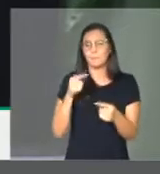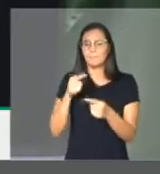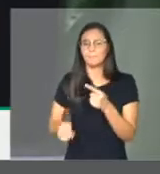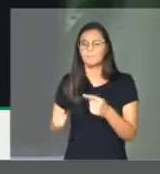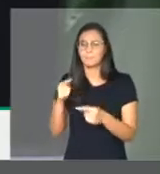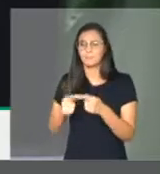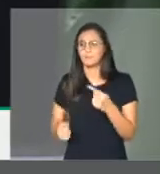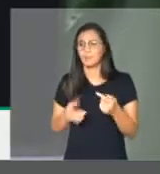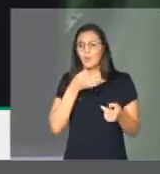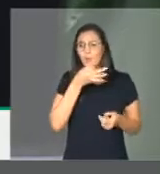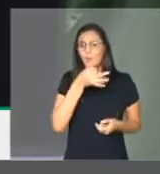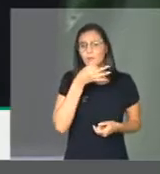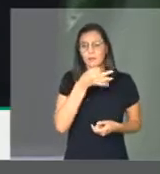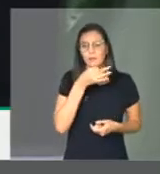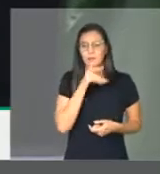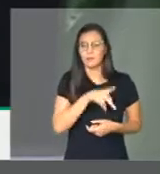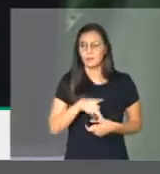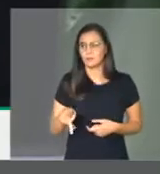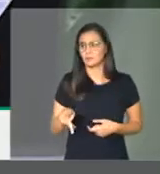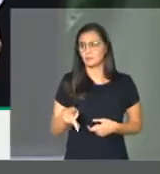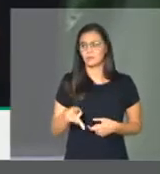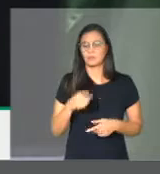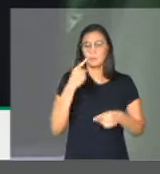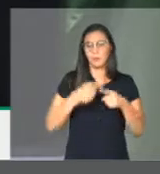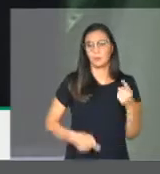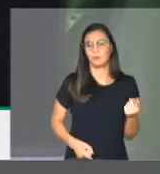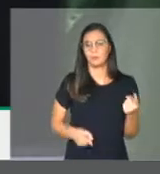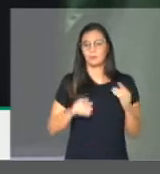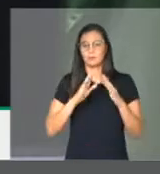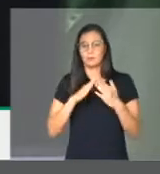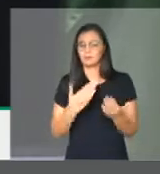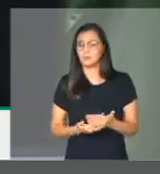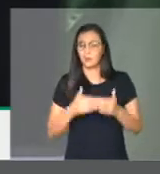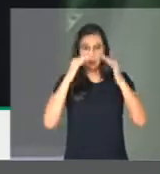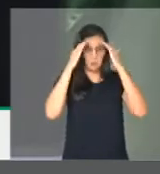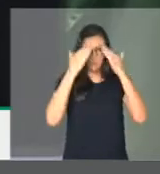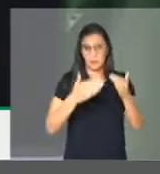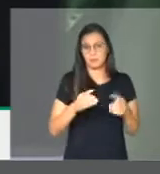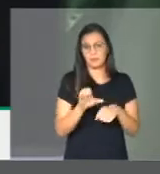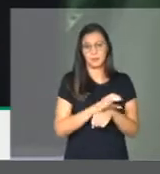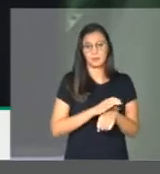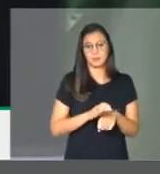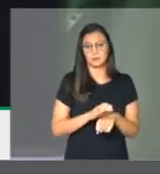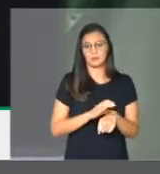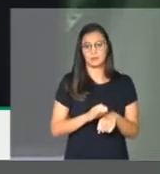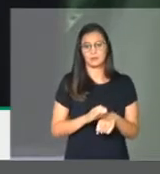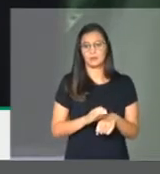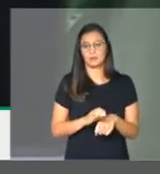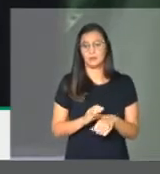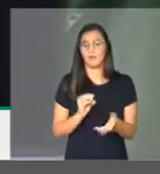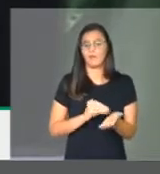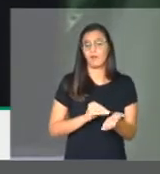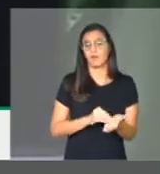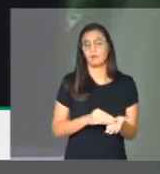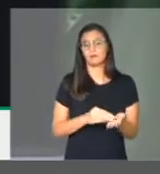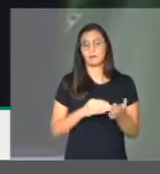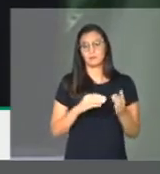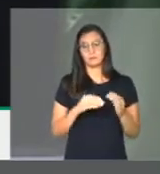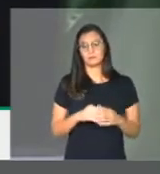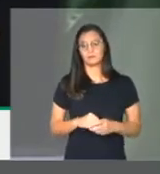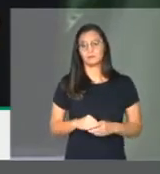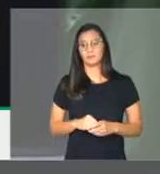liberdades asseguradas pela Constituição, incompatível com o Estado laico e com a educação emancipatória que